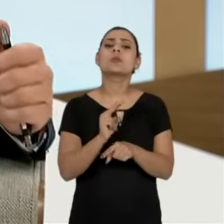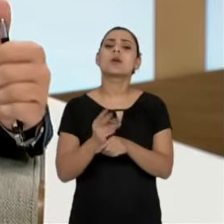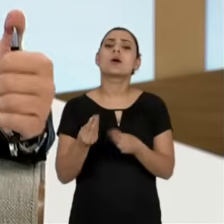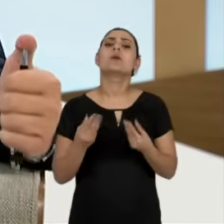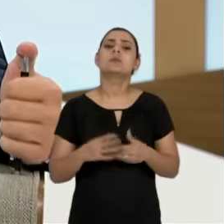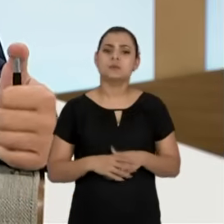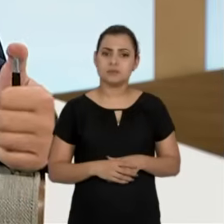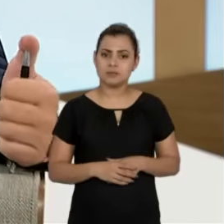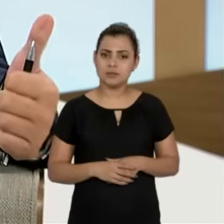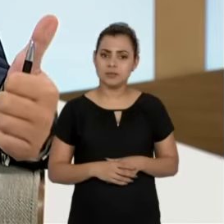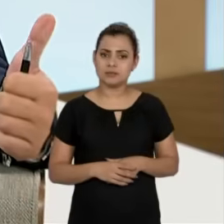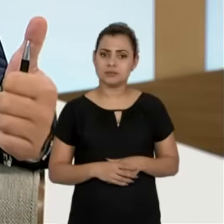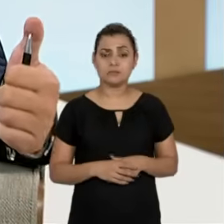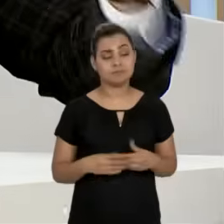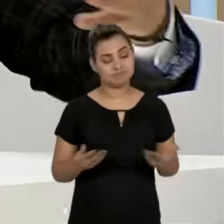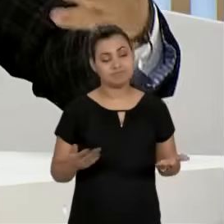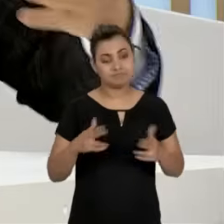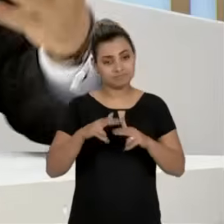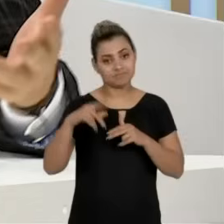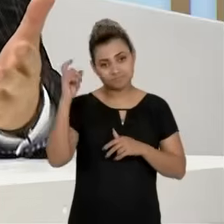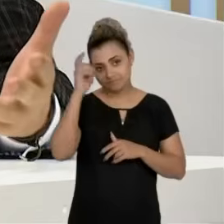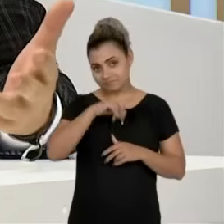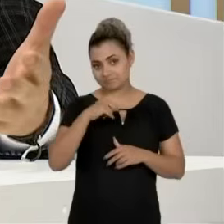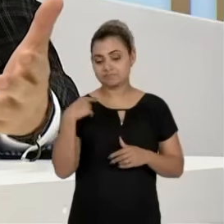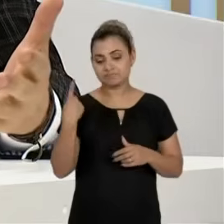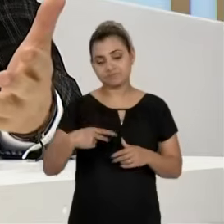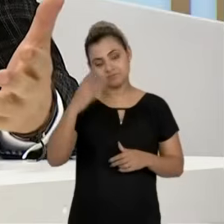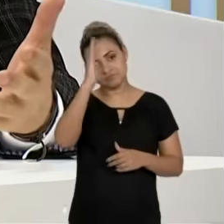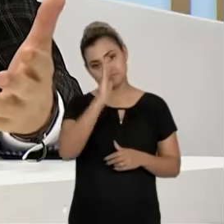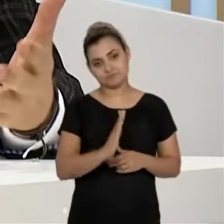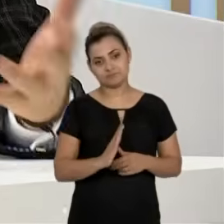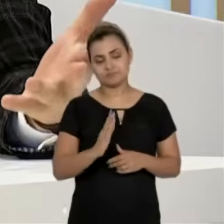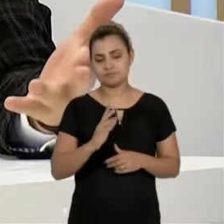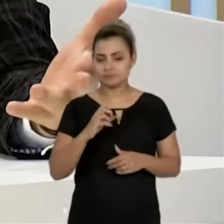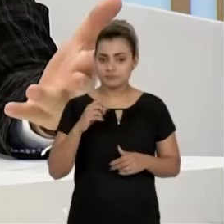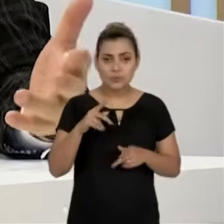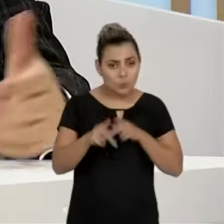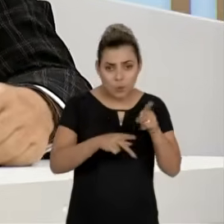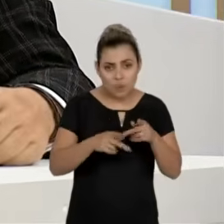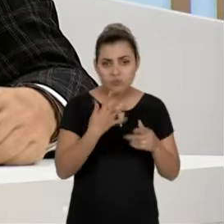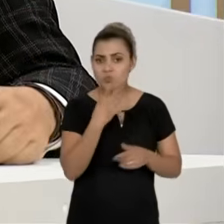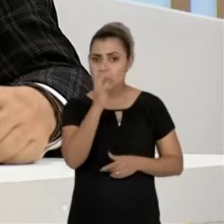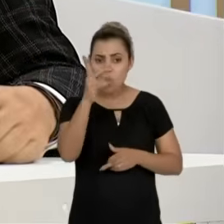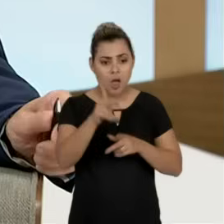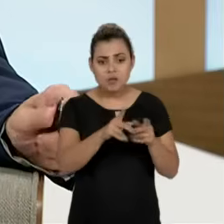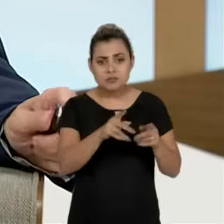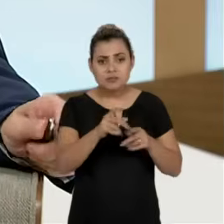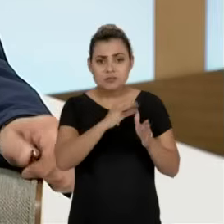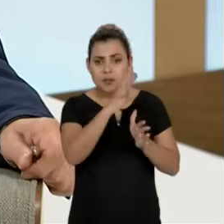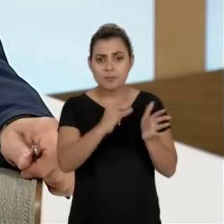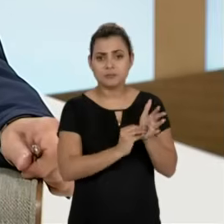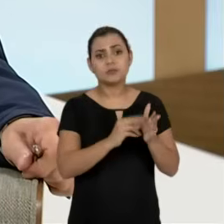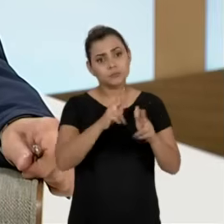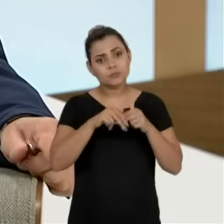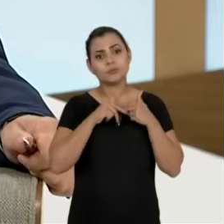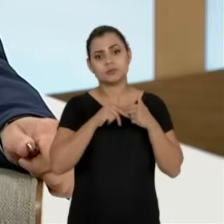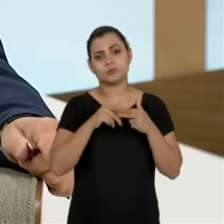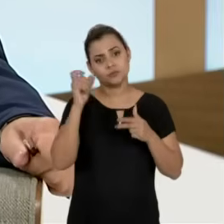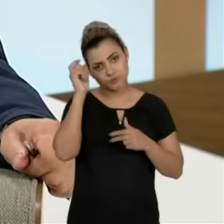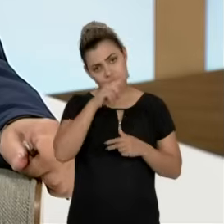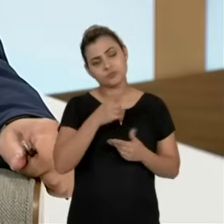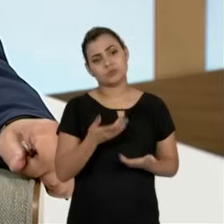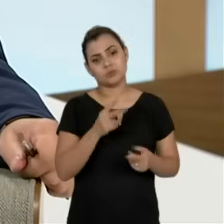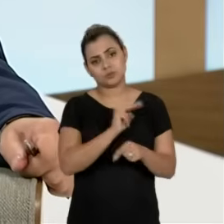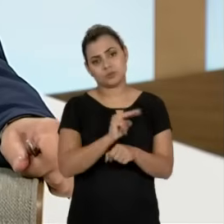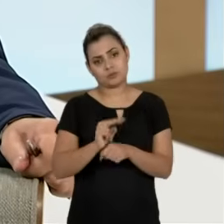muito difícil no país. Eu acho Como que a gente vai cuidar da Amazônia sem conhecer a Amazônia? Eu acho que você pegou num ponto bacana,